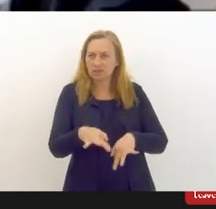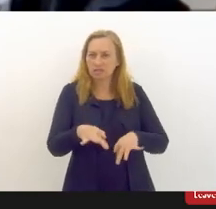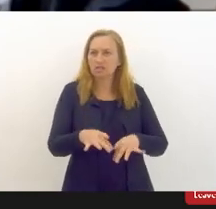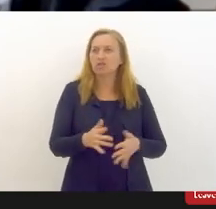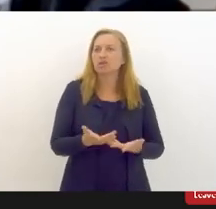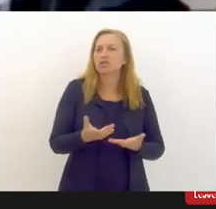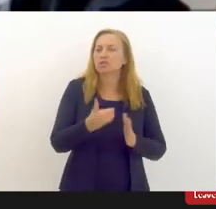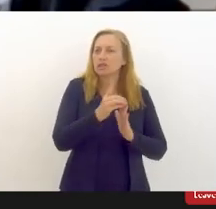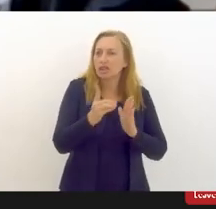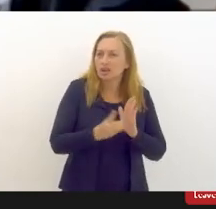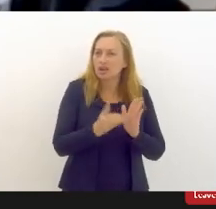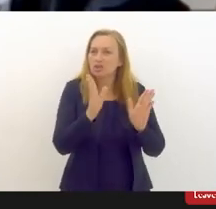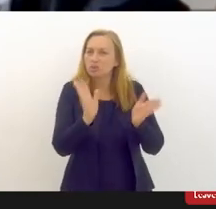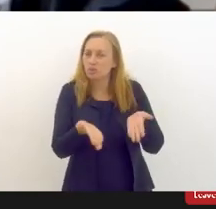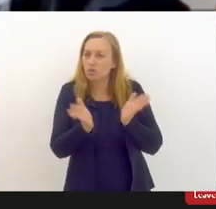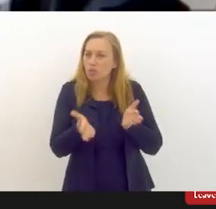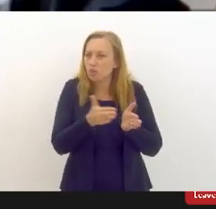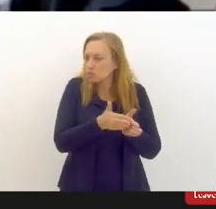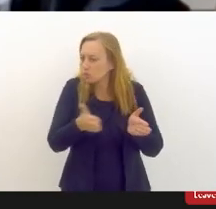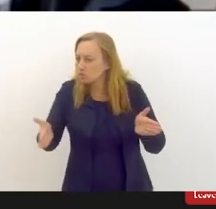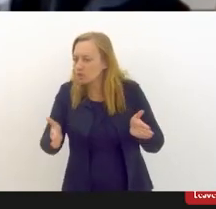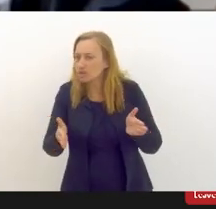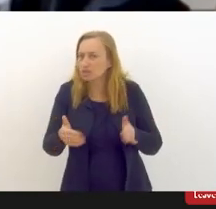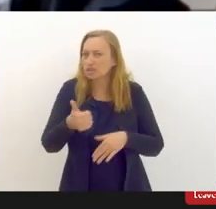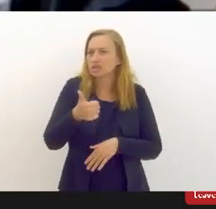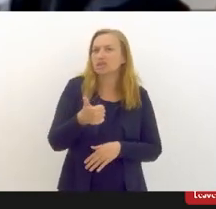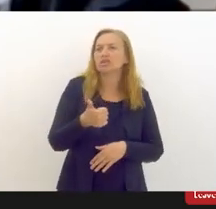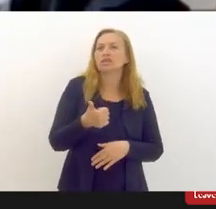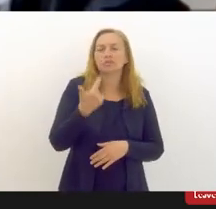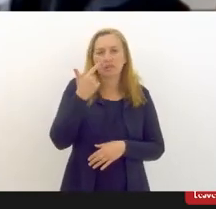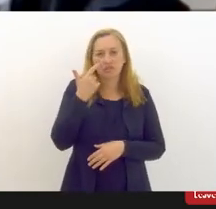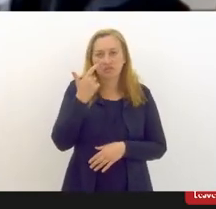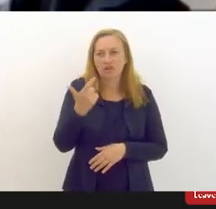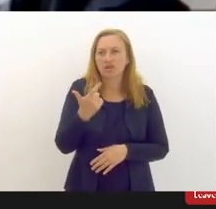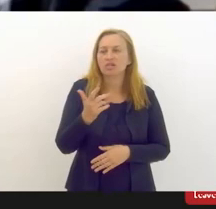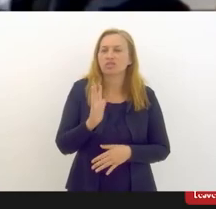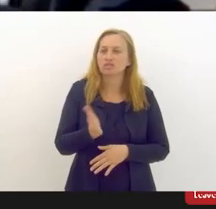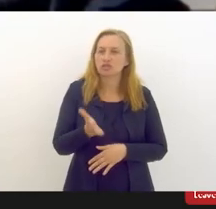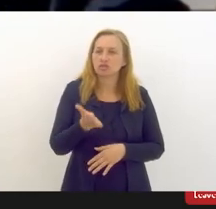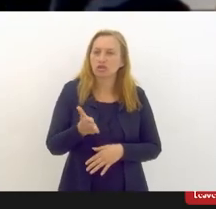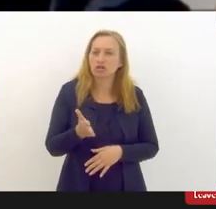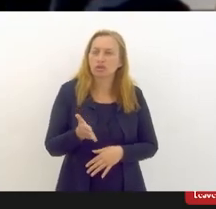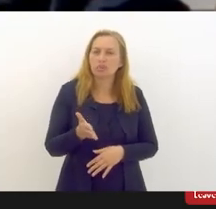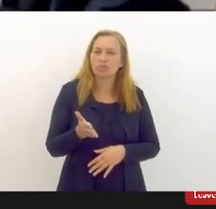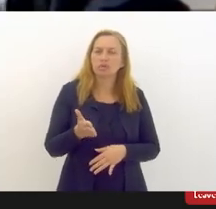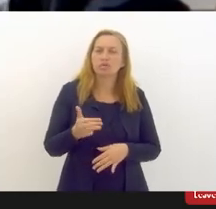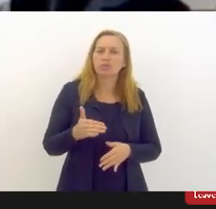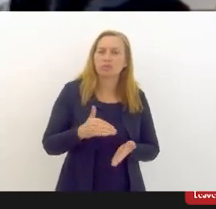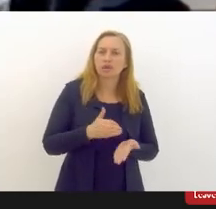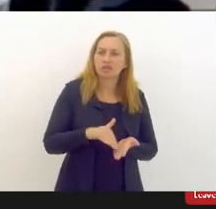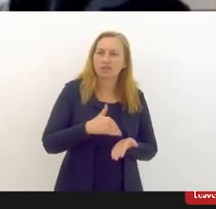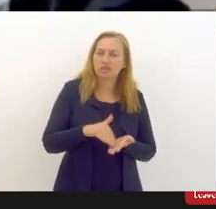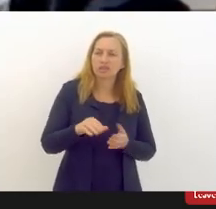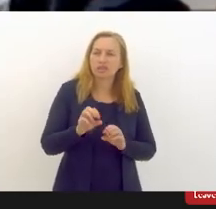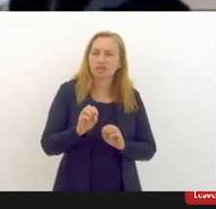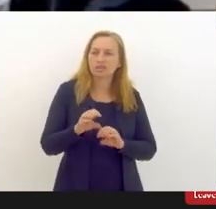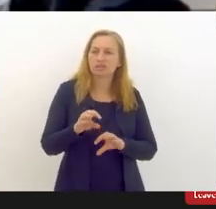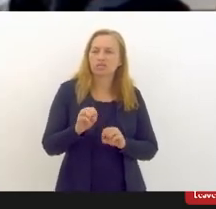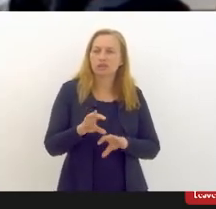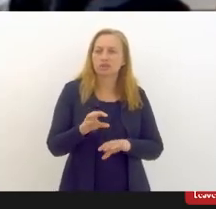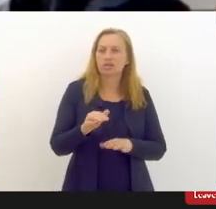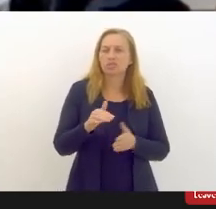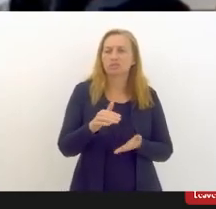decreto, hoje o processo está na PG15 para apreciação, já passou pelo jurídico da SEDUC, a minha proposta de emissão do